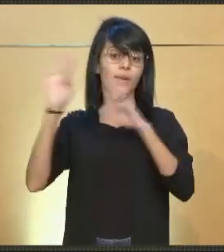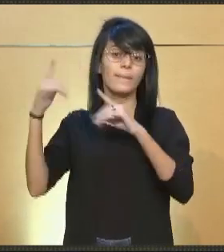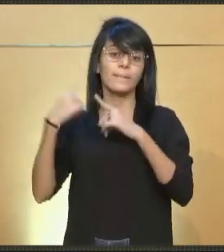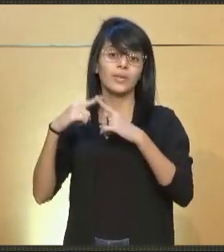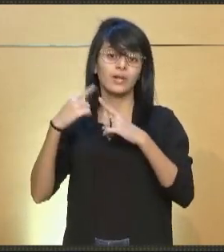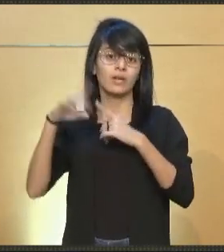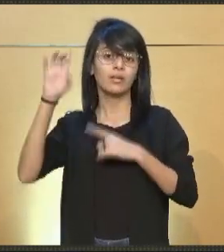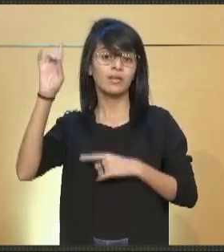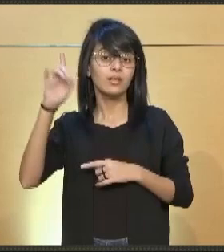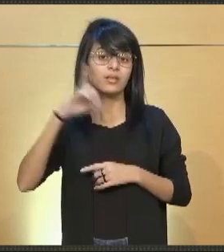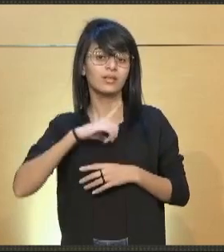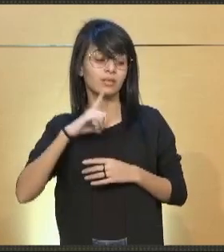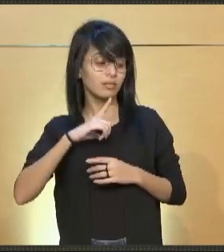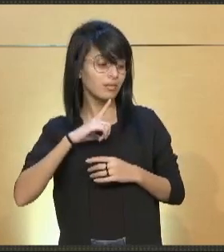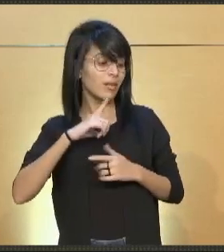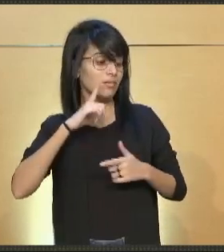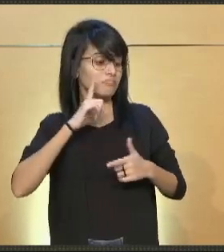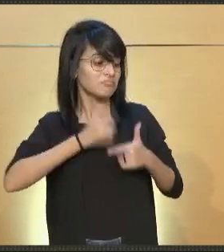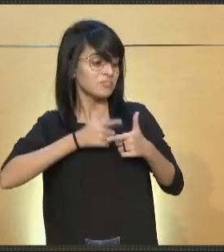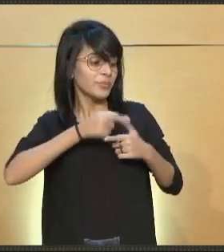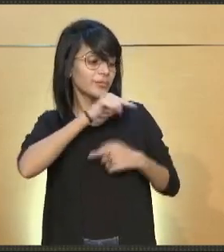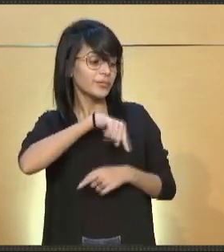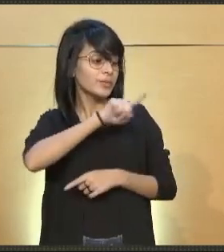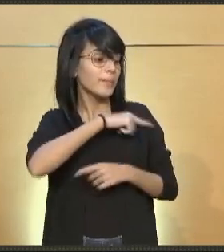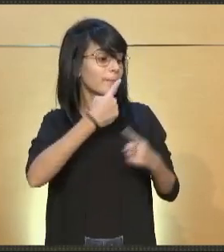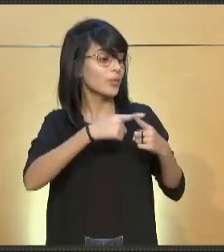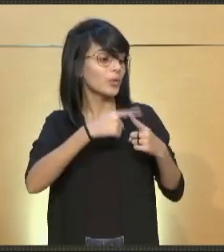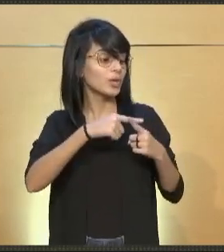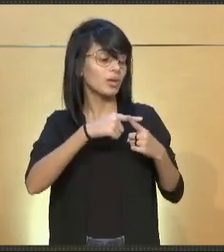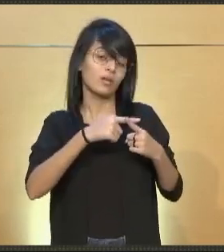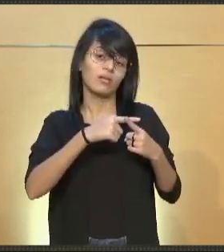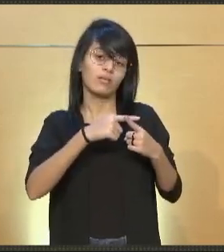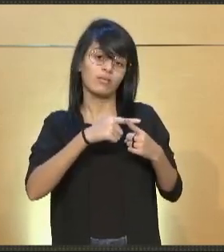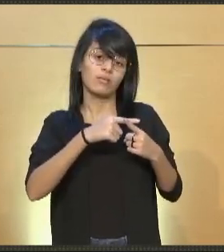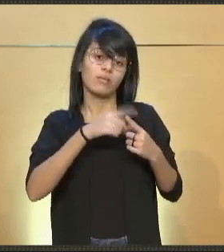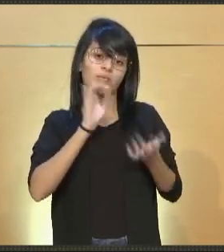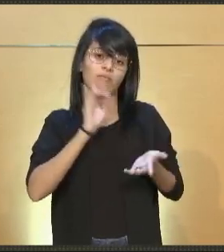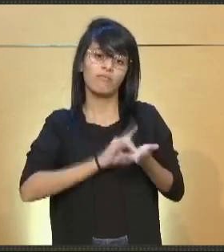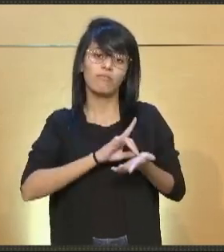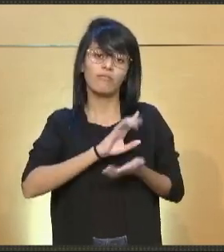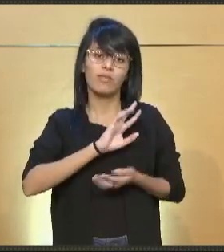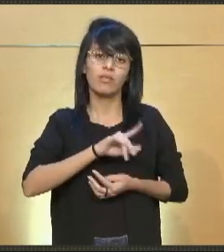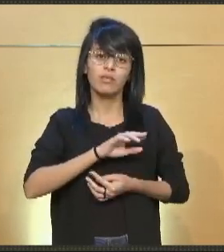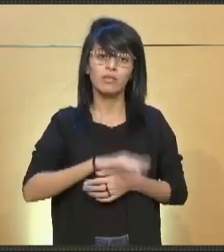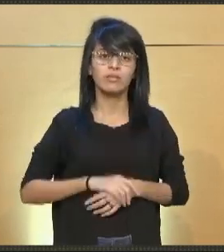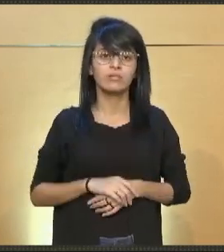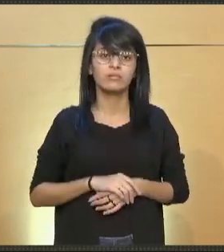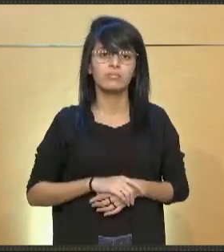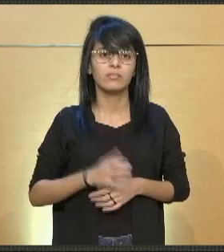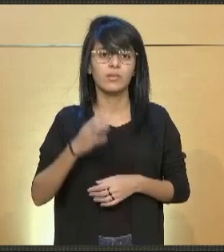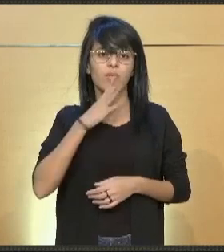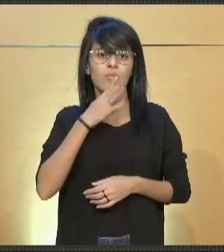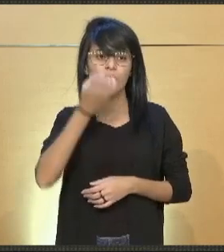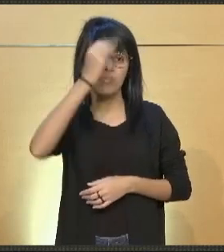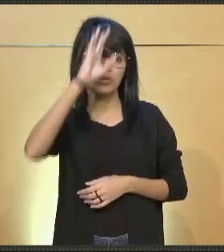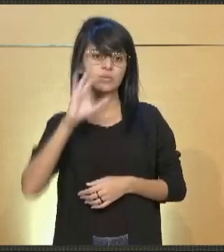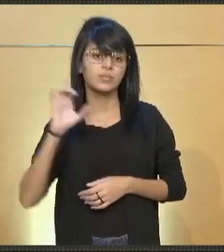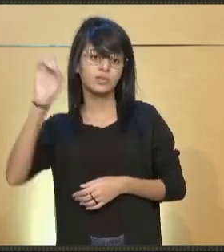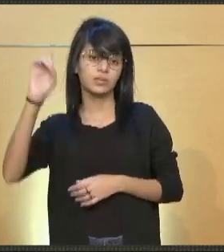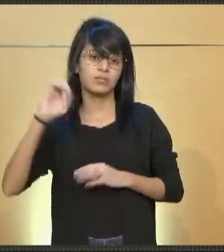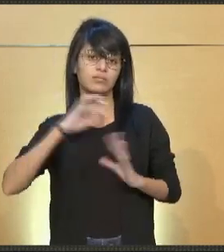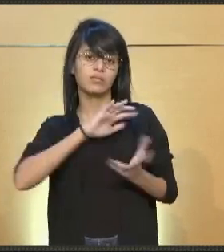vós, habitantes da terra, porque não há verdade, nem benignidade, nem conhecimento de Deus na